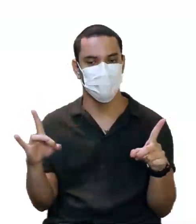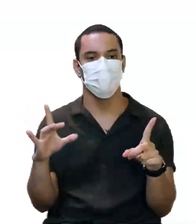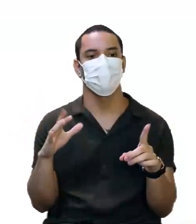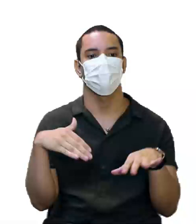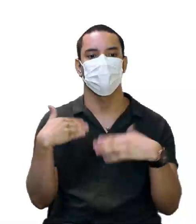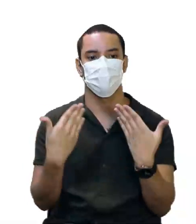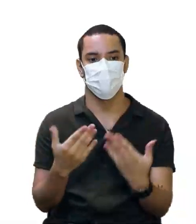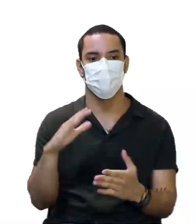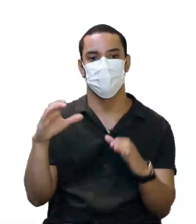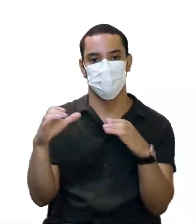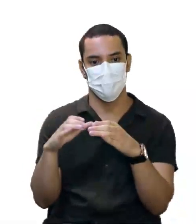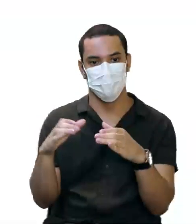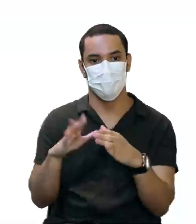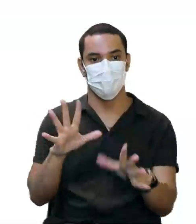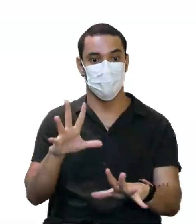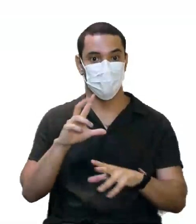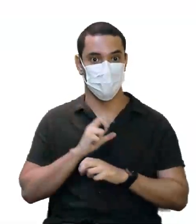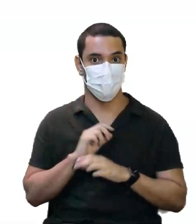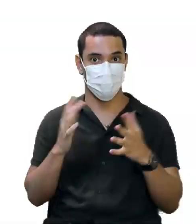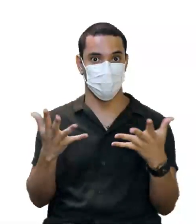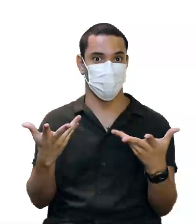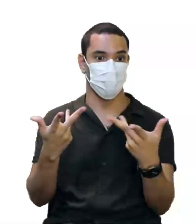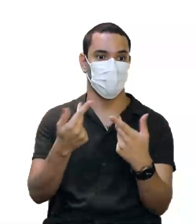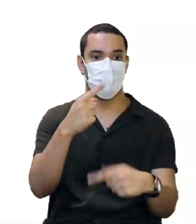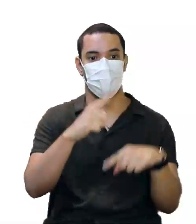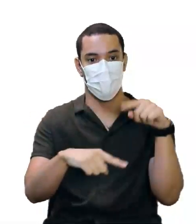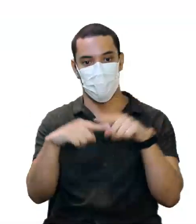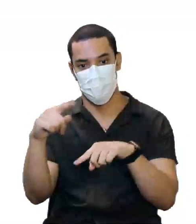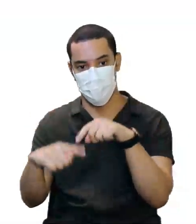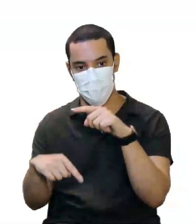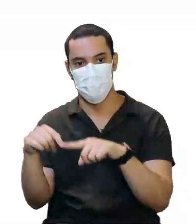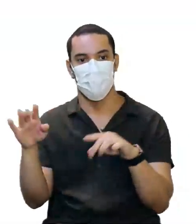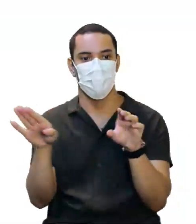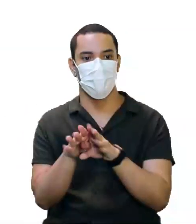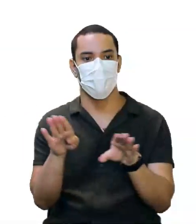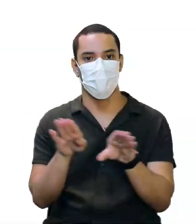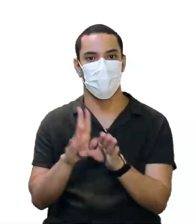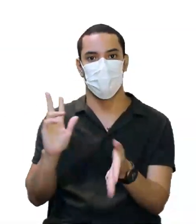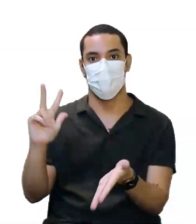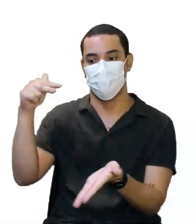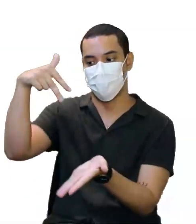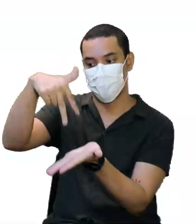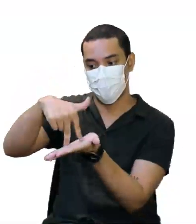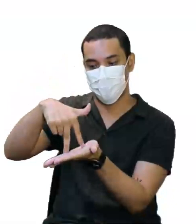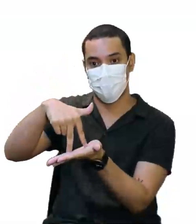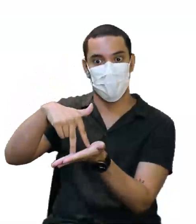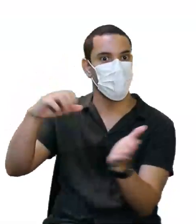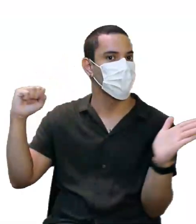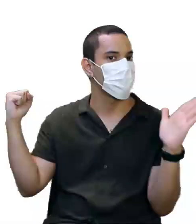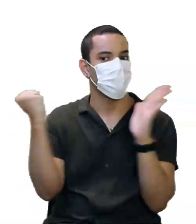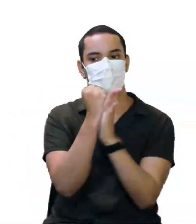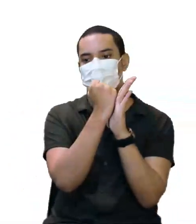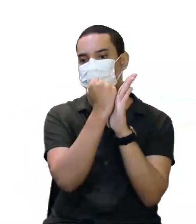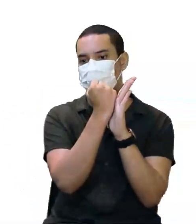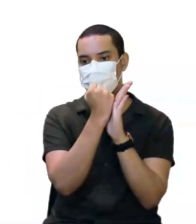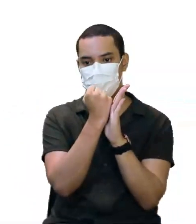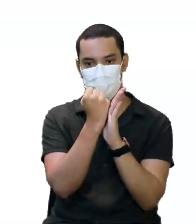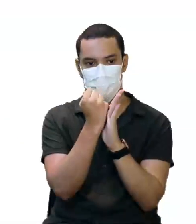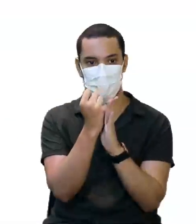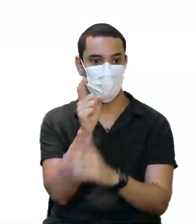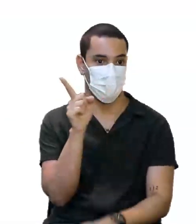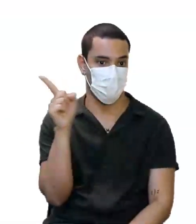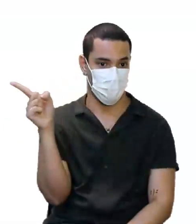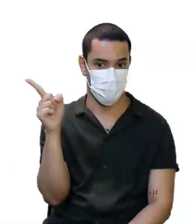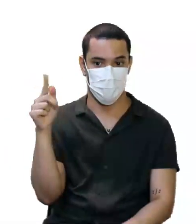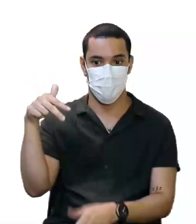os hominídeos adquiriram a habilidade com as ferramentas, a forma bípede, que é o que marca esse gênero